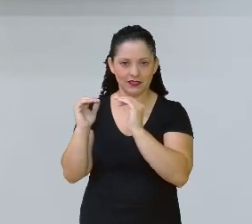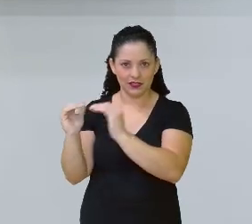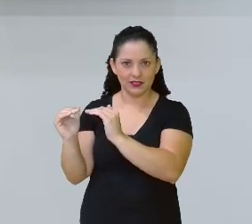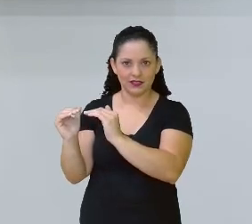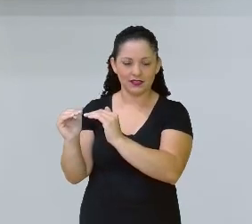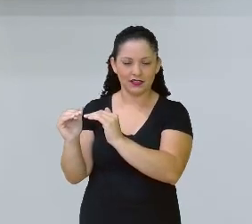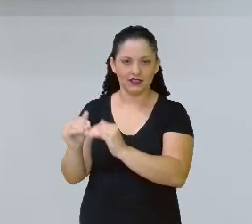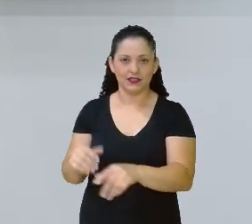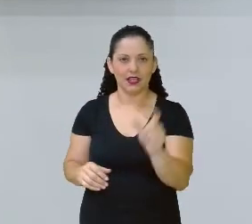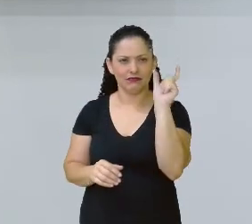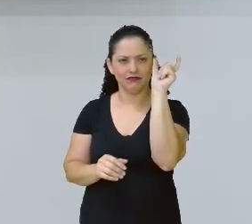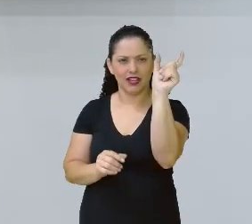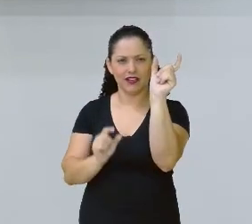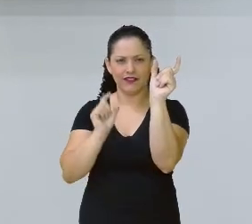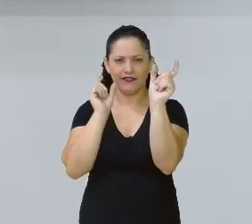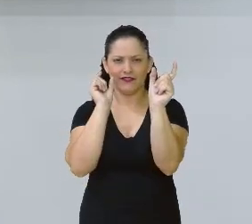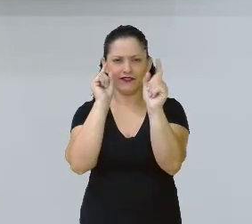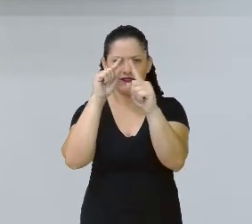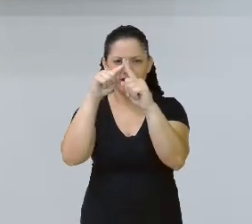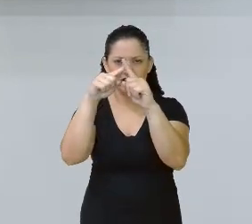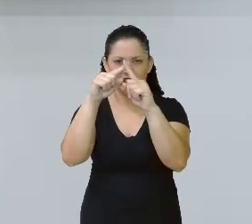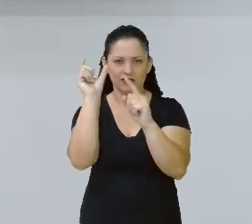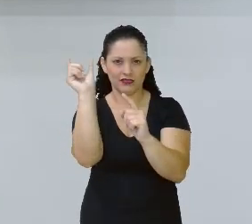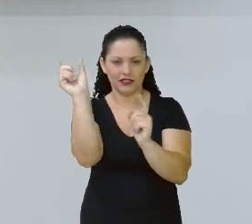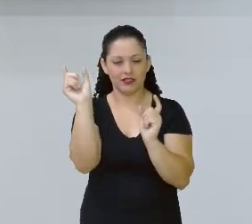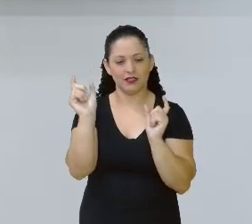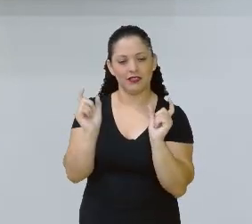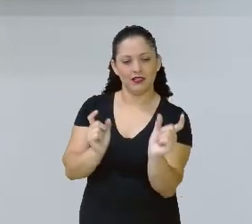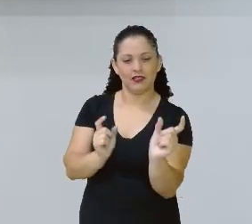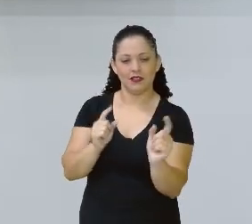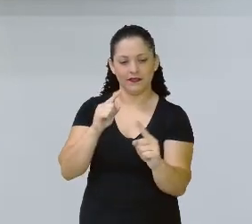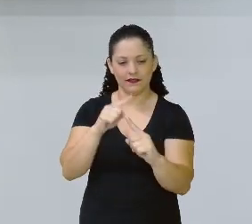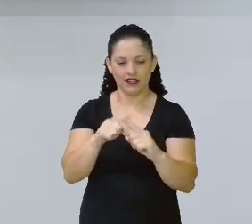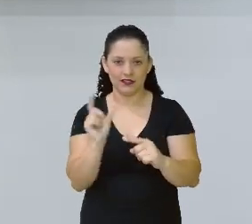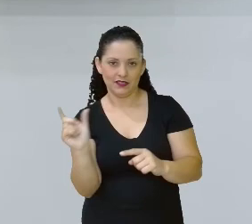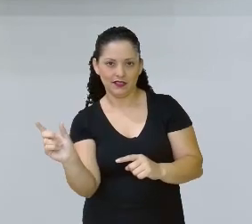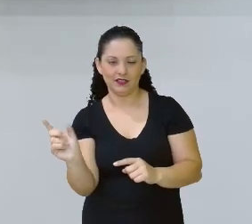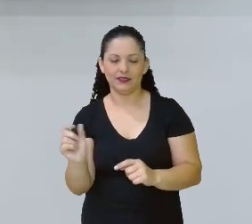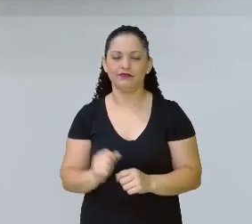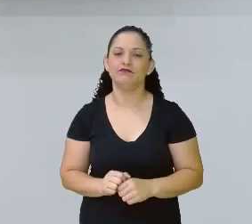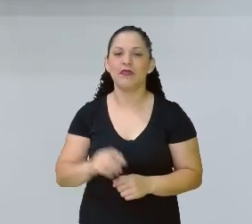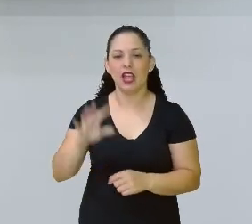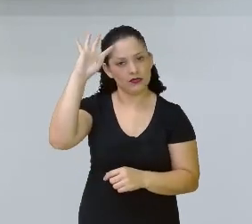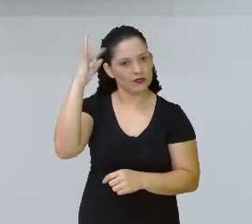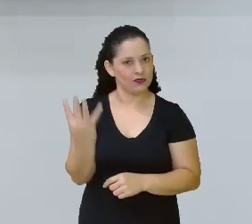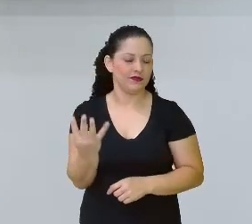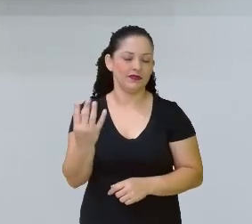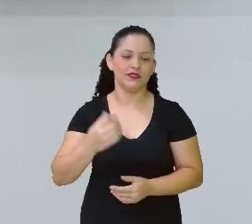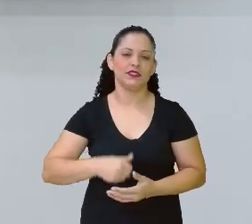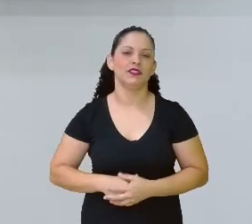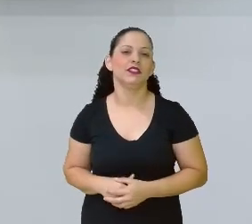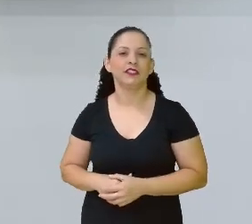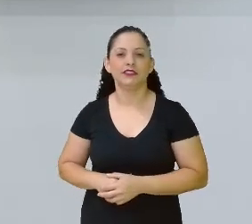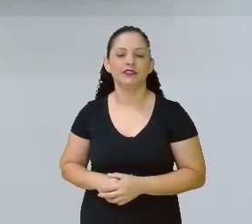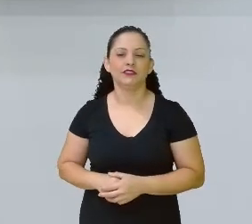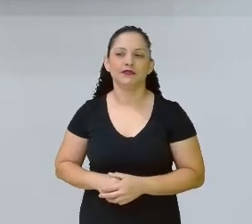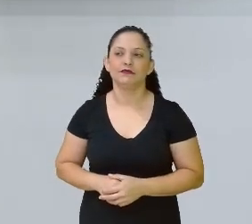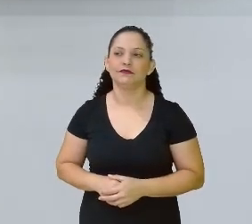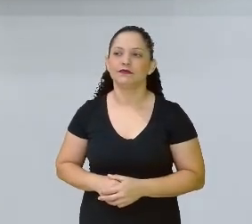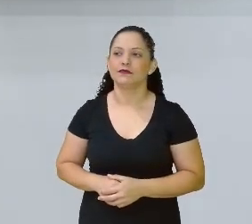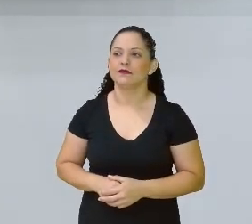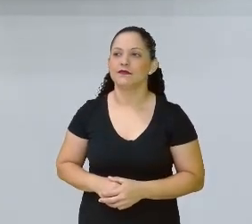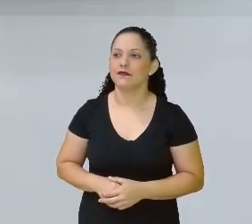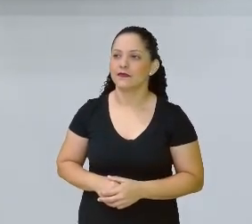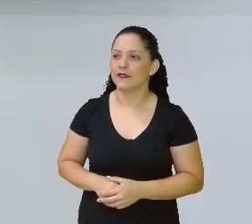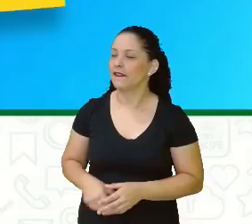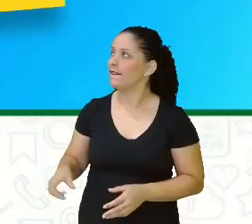aí está resolvida a multiplicação entre as frações, certo? Vamos ver, olha só. O resultado